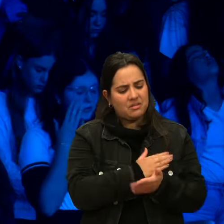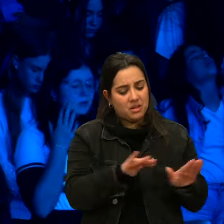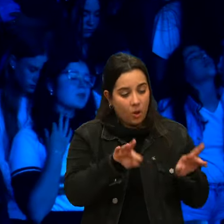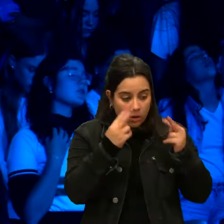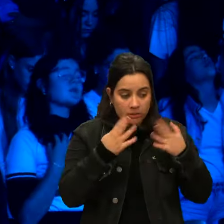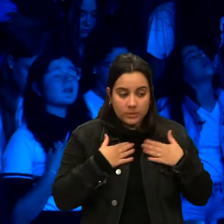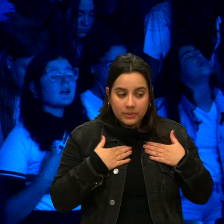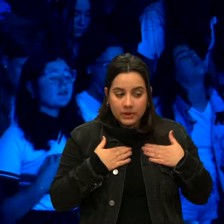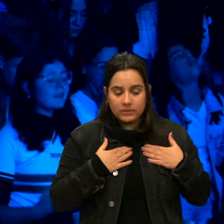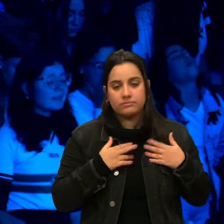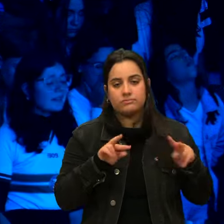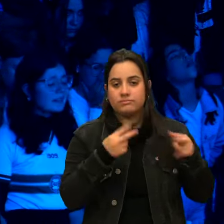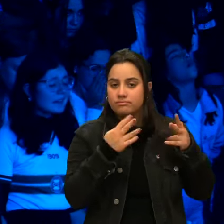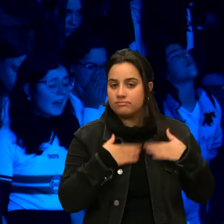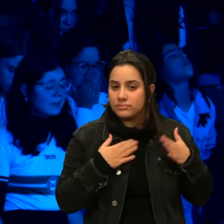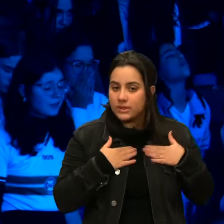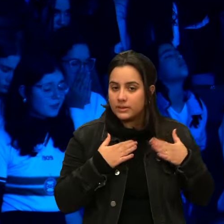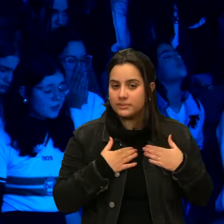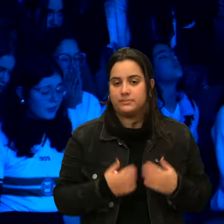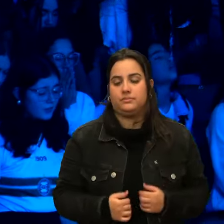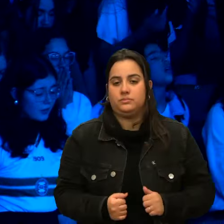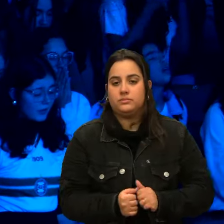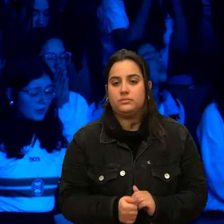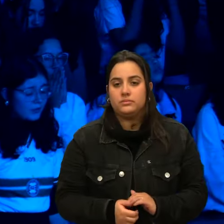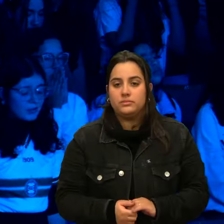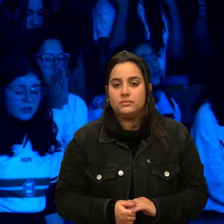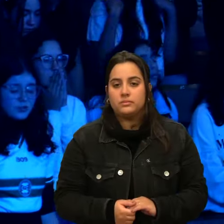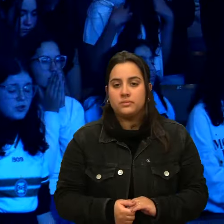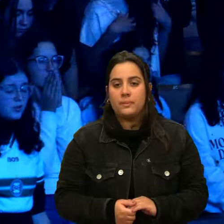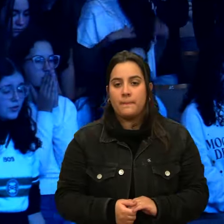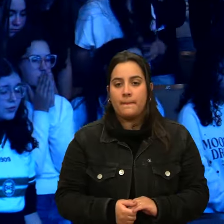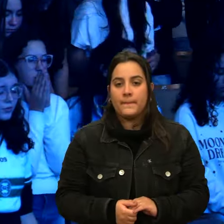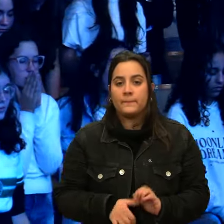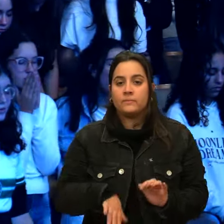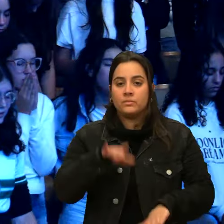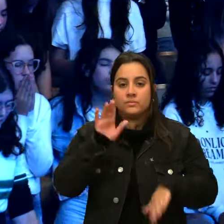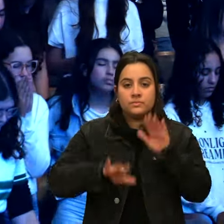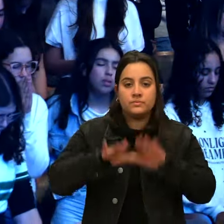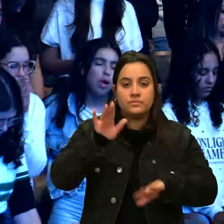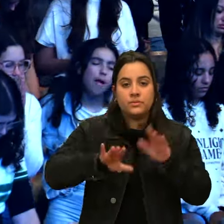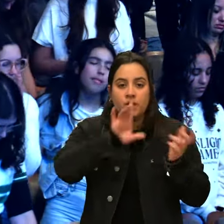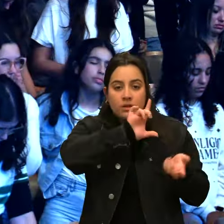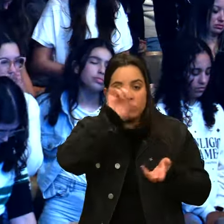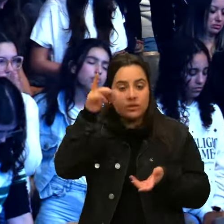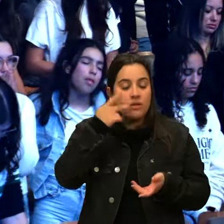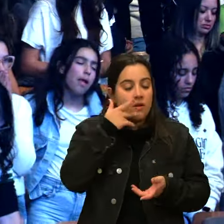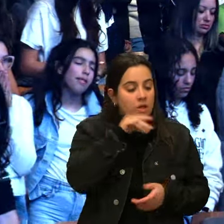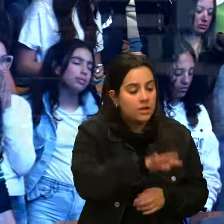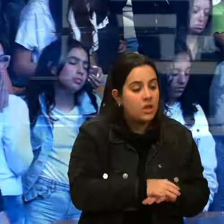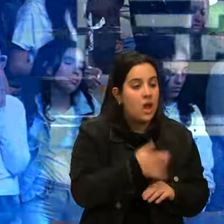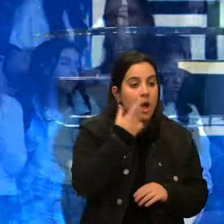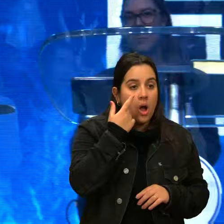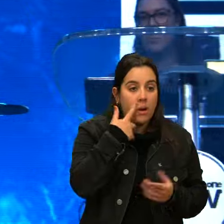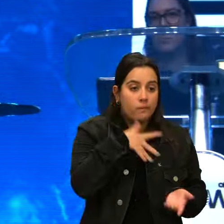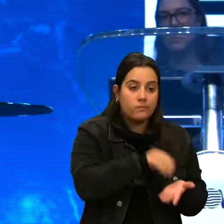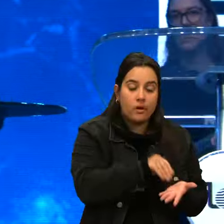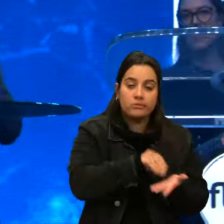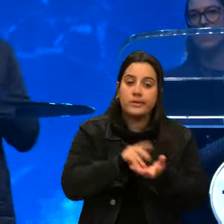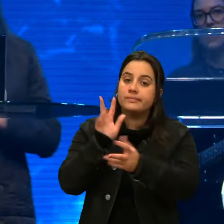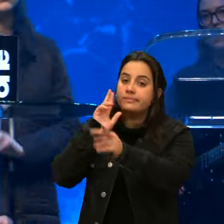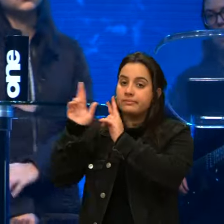mim, fixa os olhos em mim. Talvez Deus está falando para você, ei, falta ter